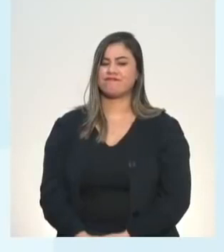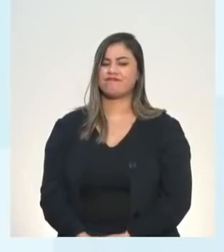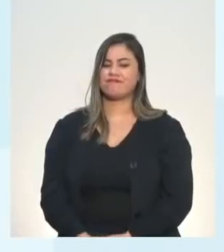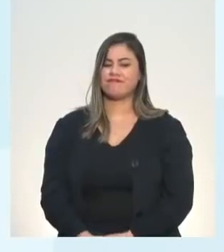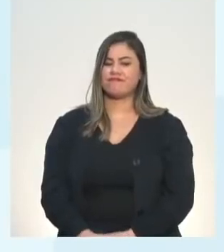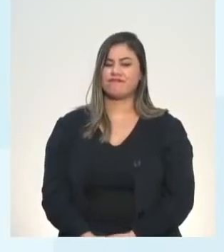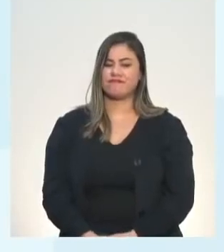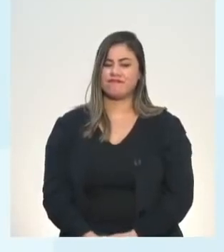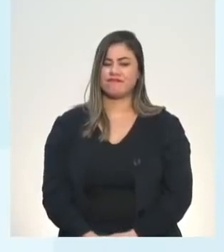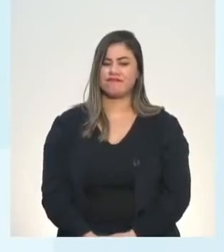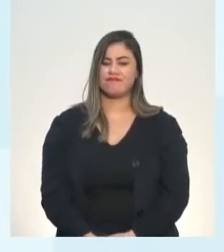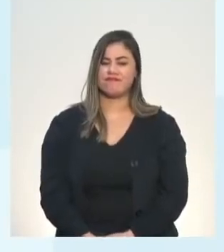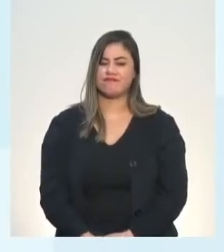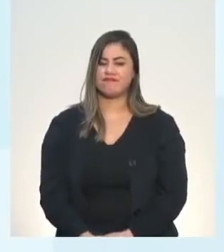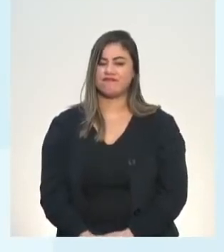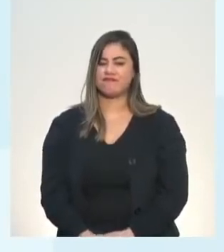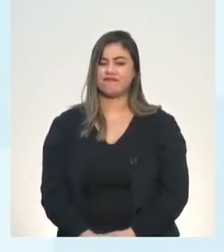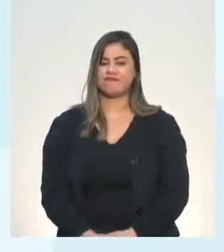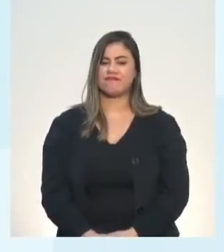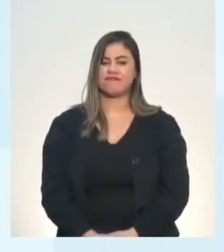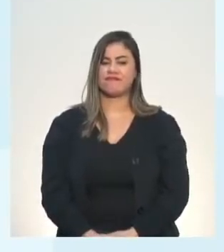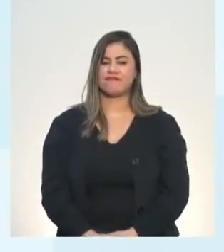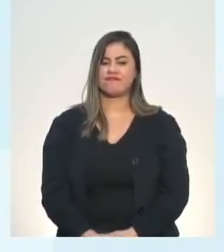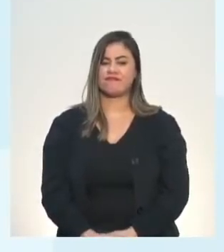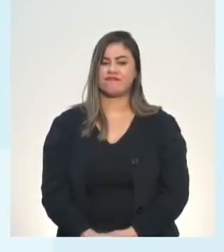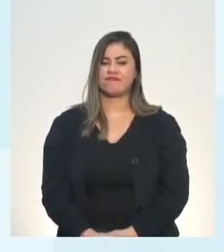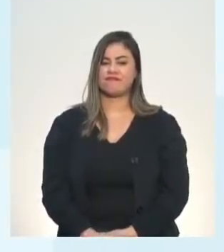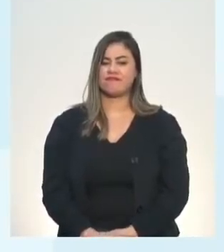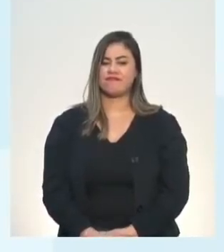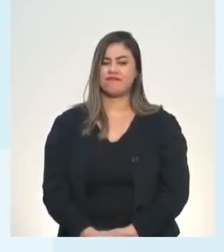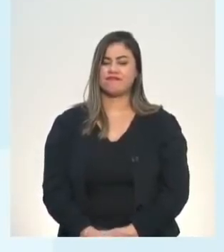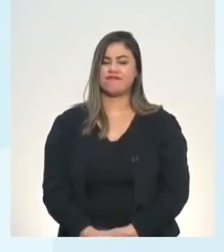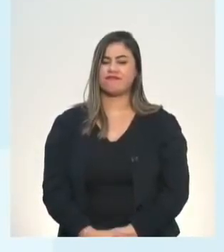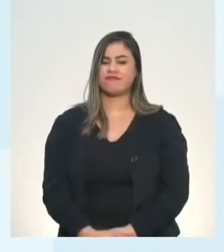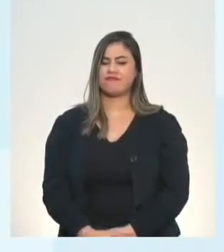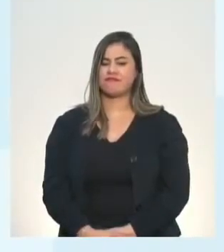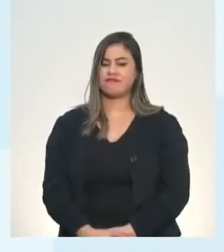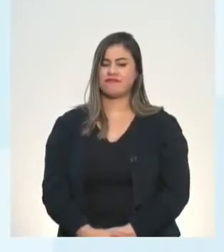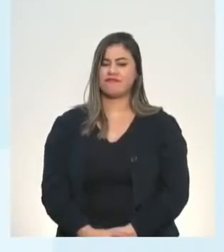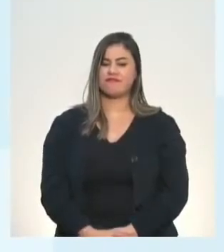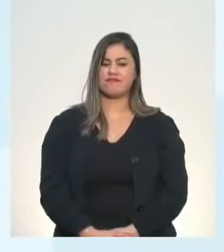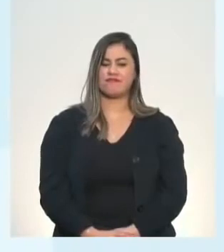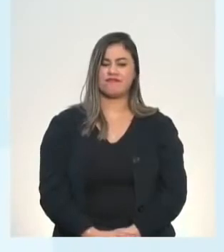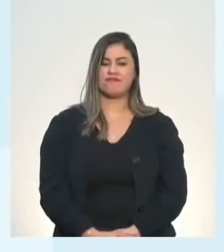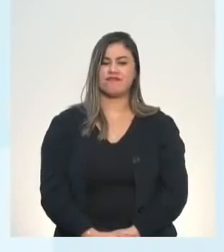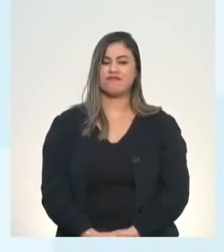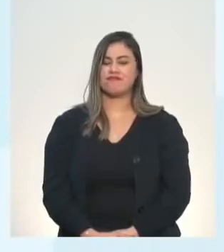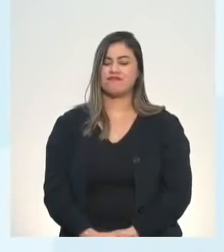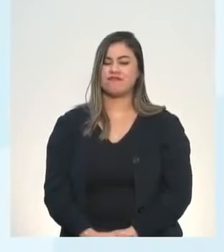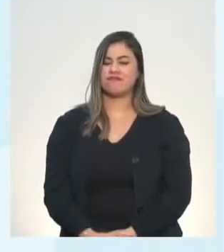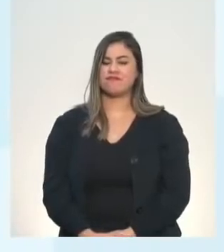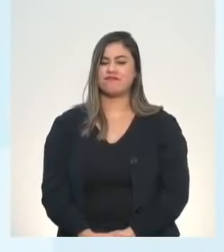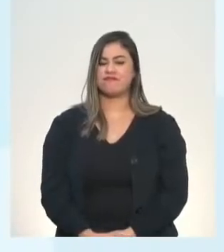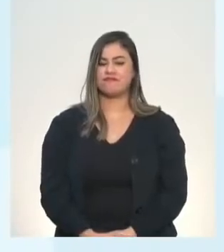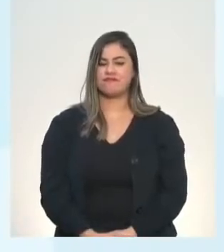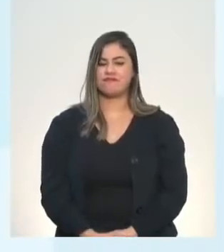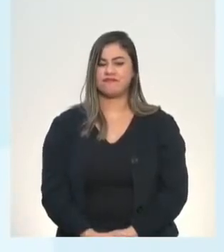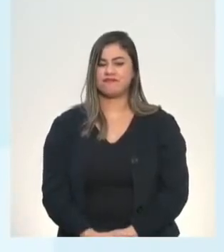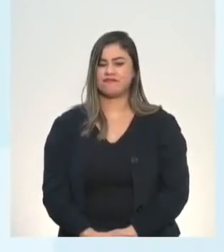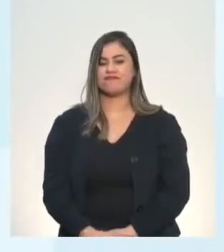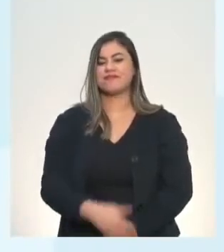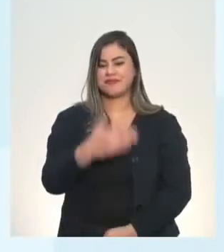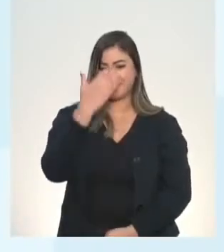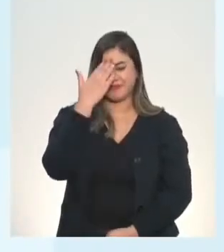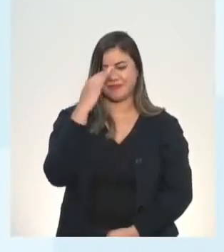o T daqui da frente, ó. What did he create? Ok? Isso. Nice. Isso, thank you,